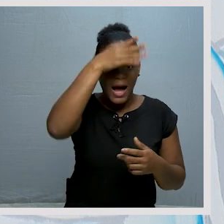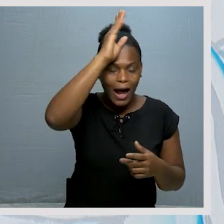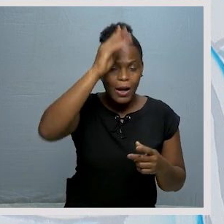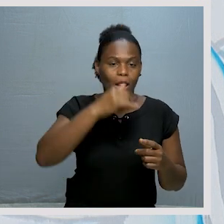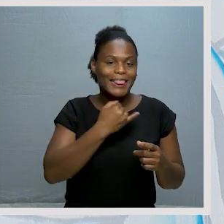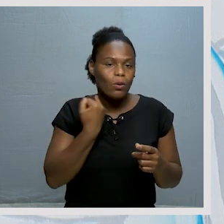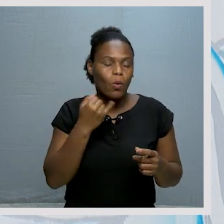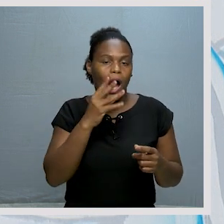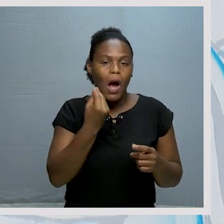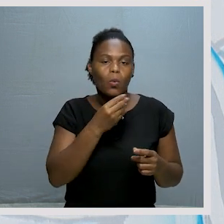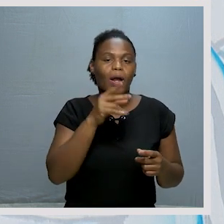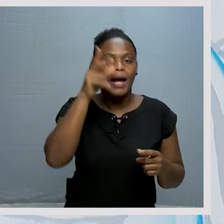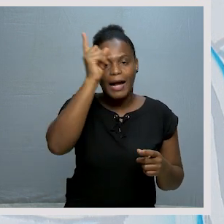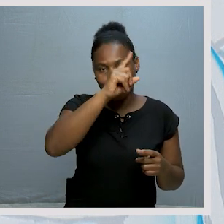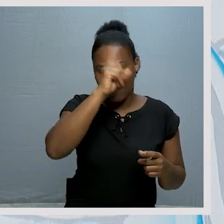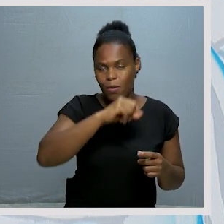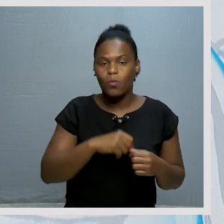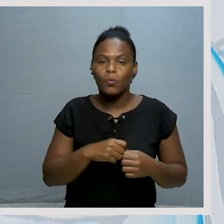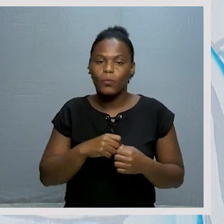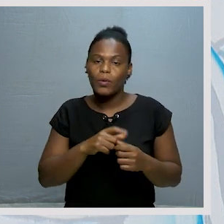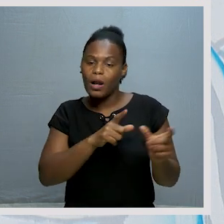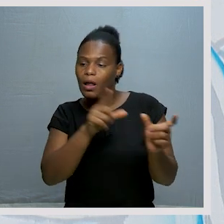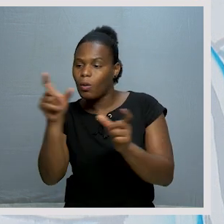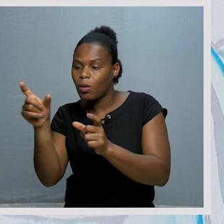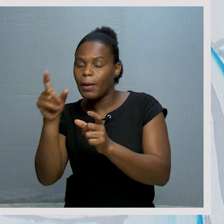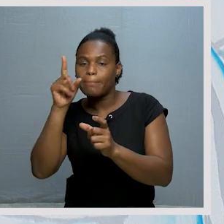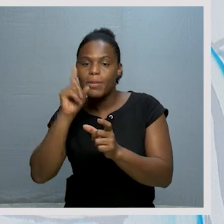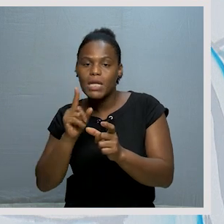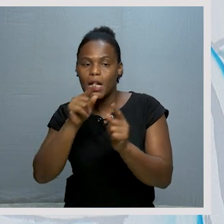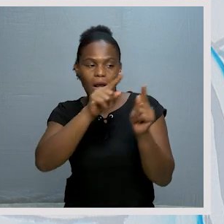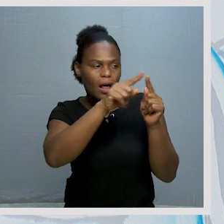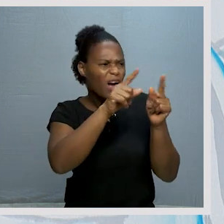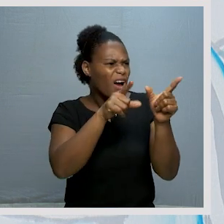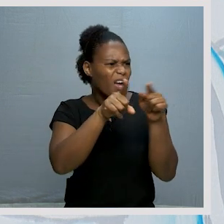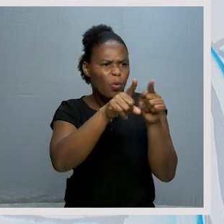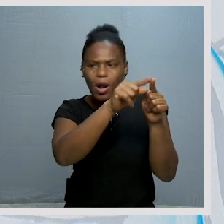tio, aluno, cavalo. Palavras do gênero masculino, vocês vão estabelecer a ligação.